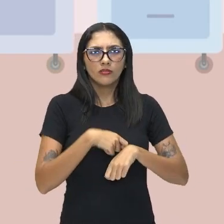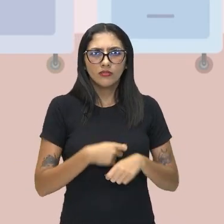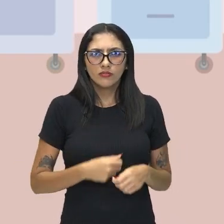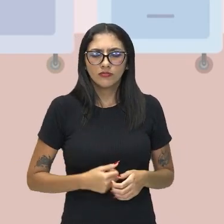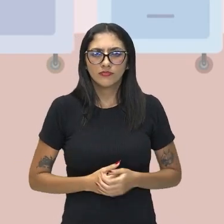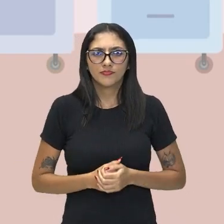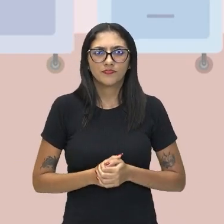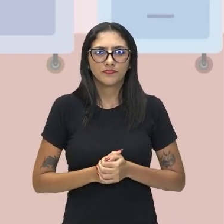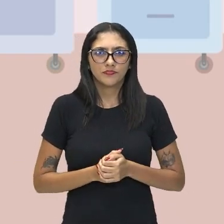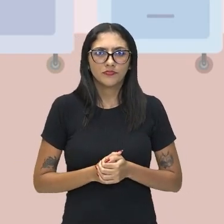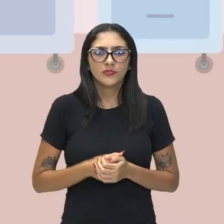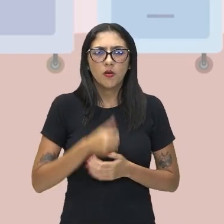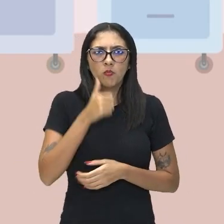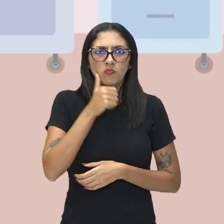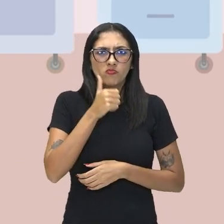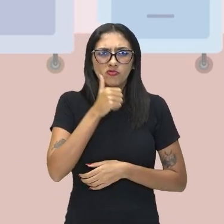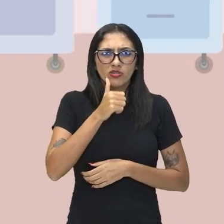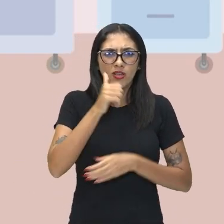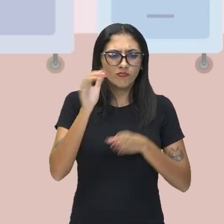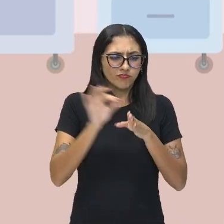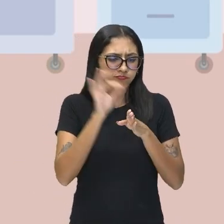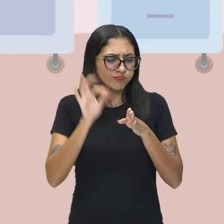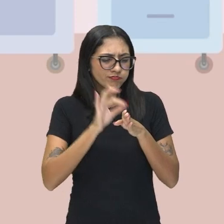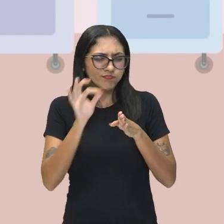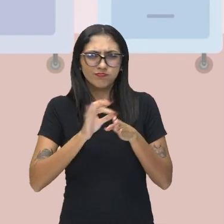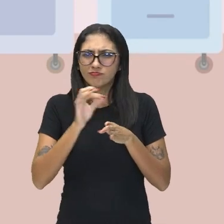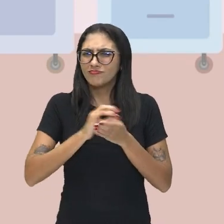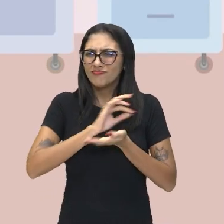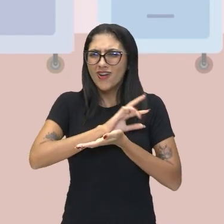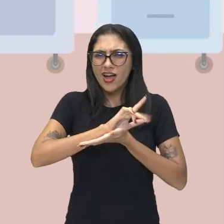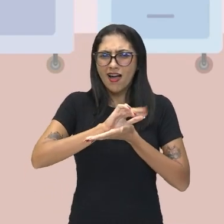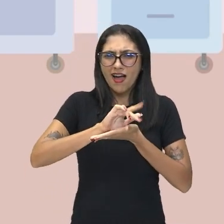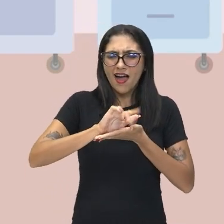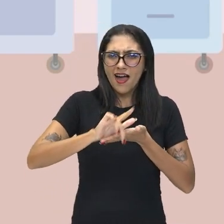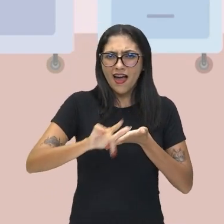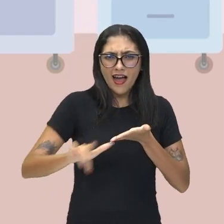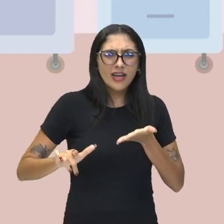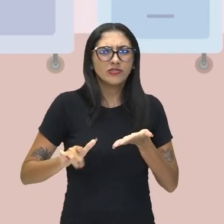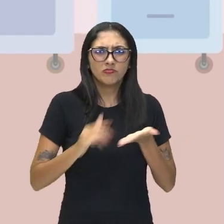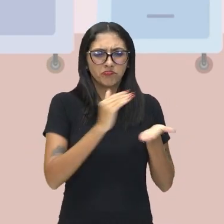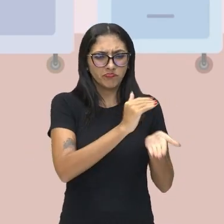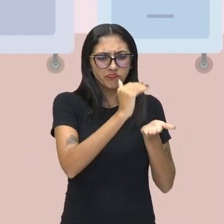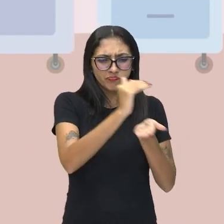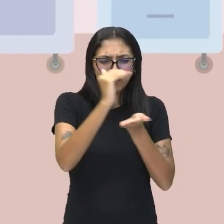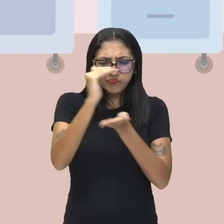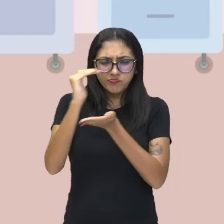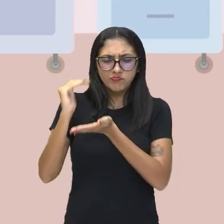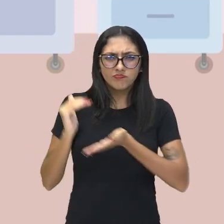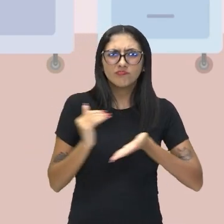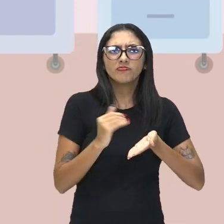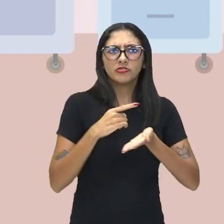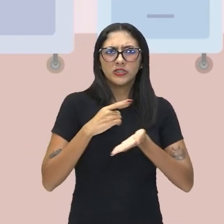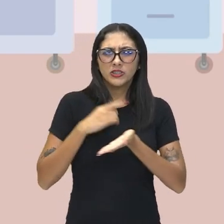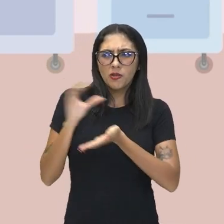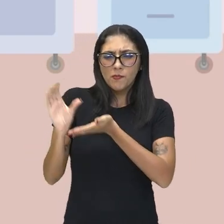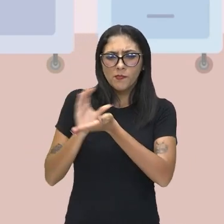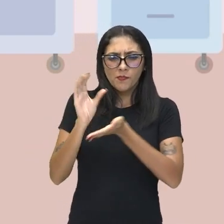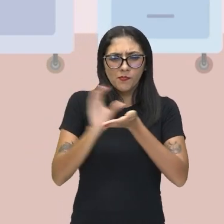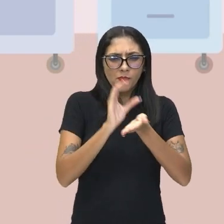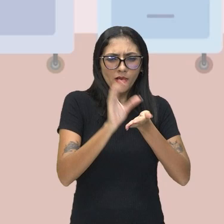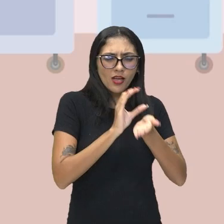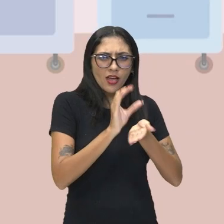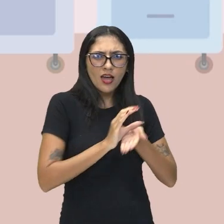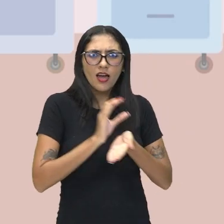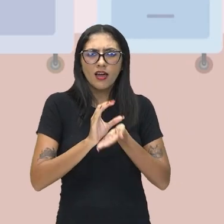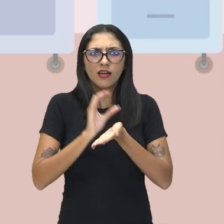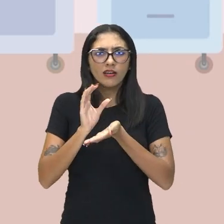descanso, tecia a mulher os caprichos do marido, enchendo o palácio de luxos, os cofres de moedas, as salas de